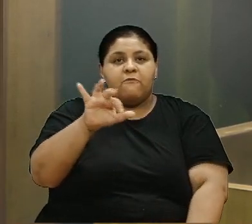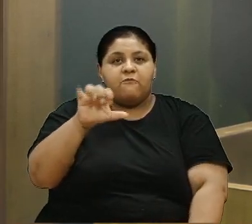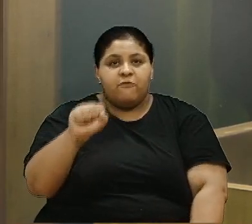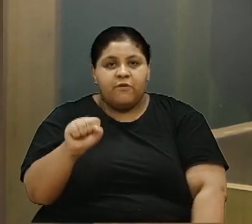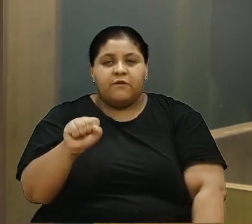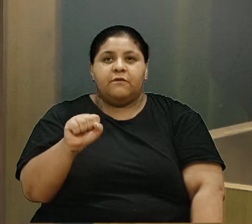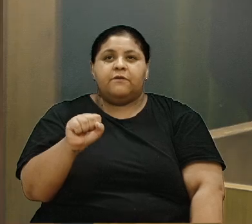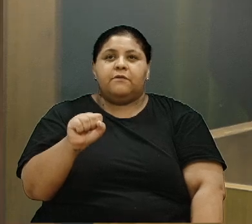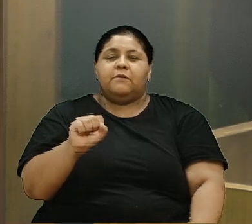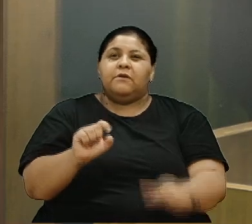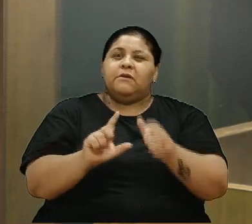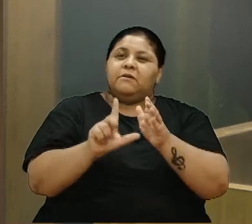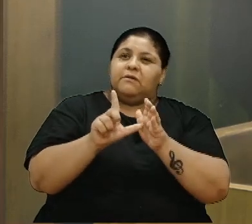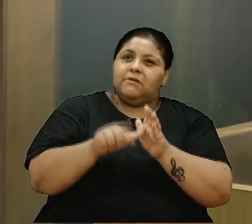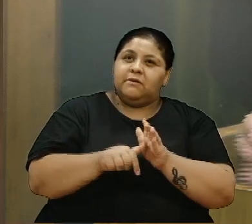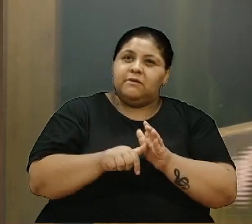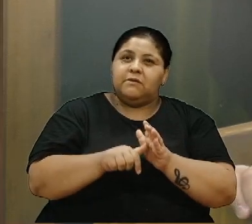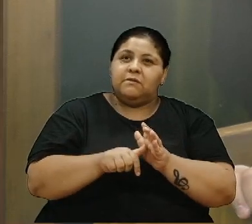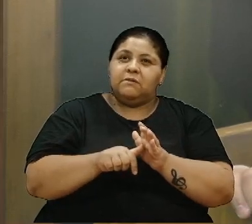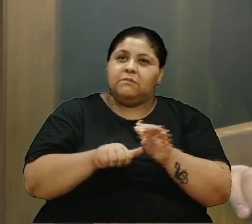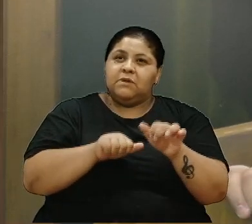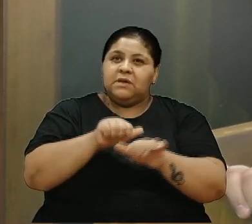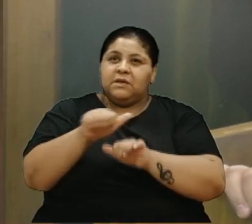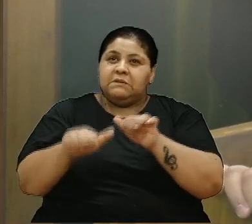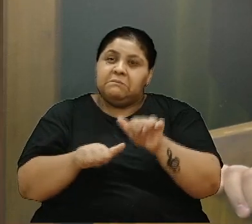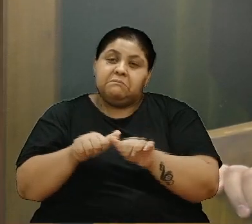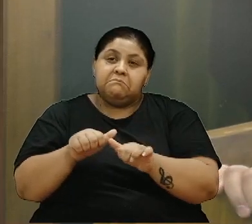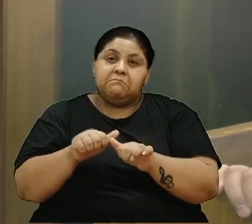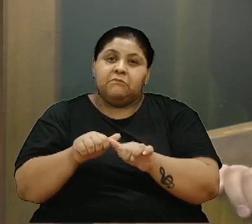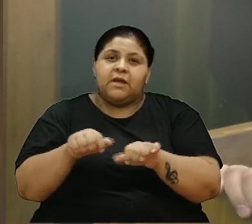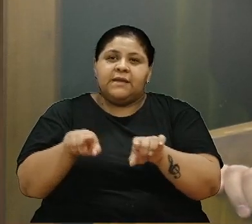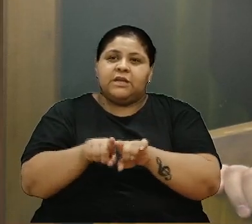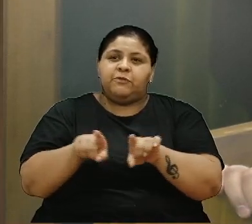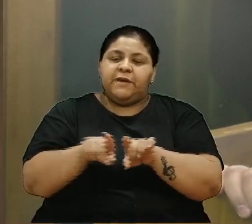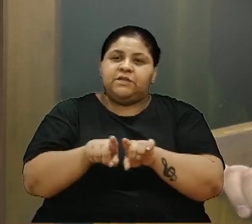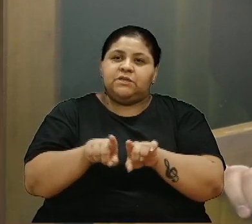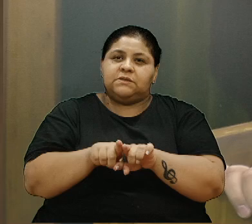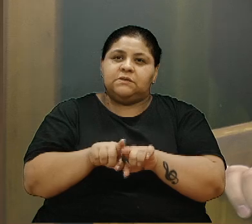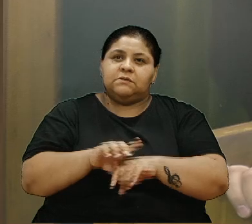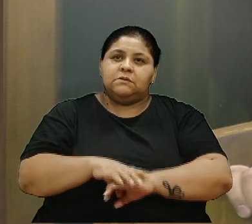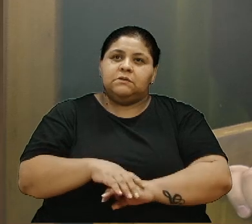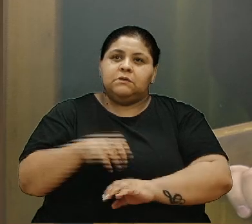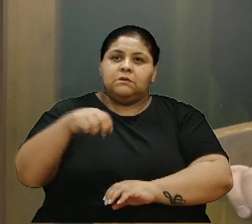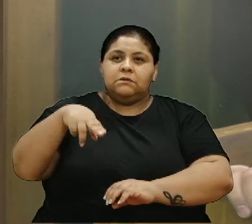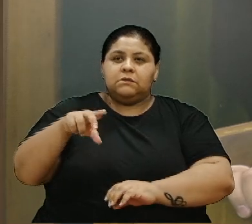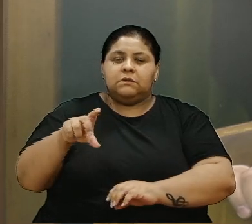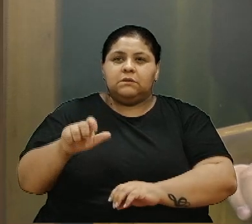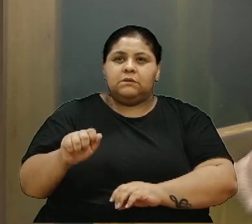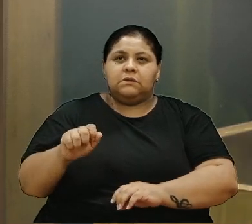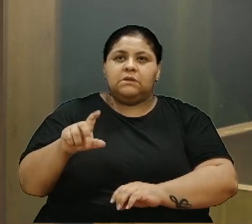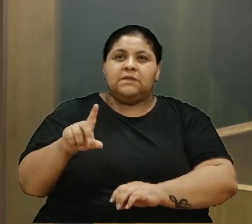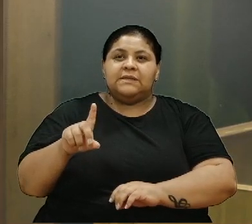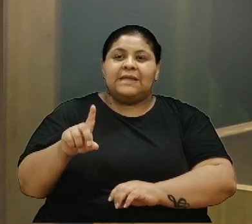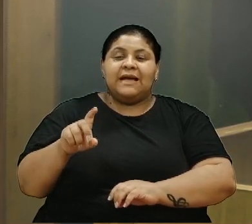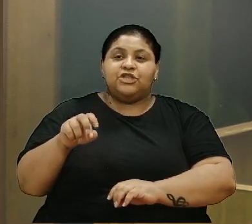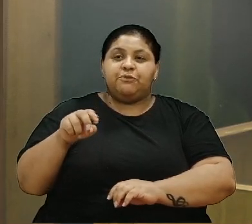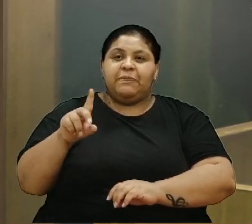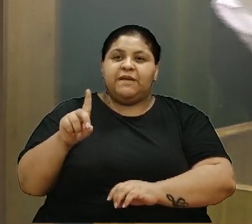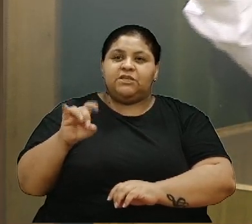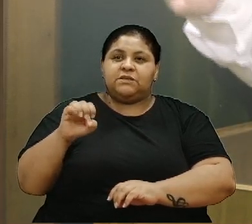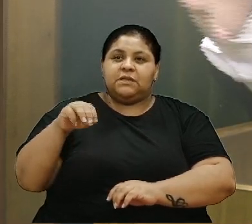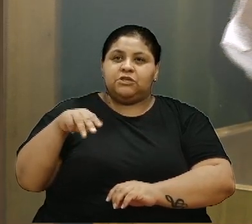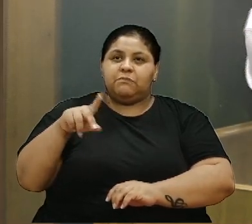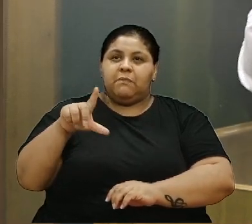se tornarem adimplentes. Porém, nós, enquanto Poder Legislativo, e aqui